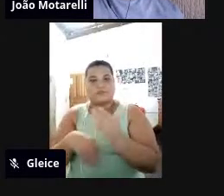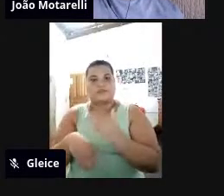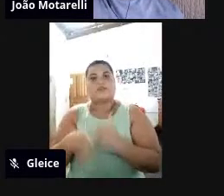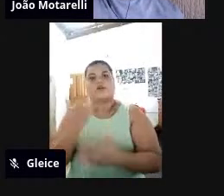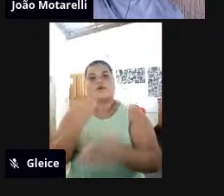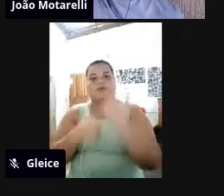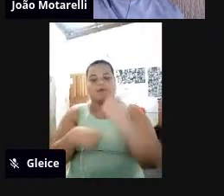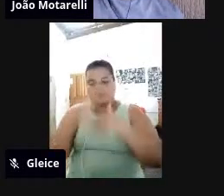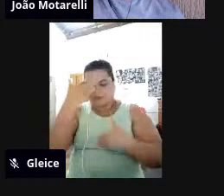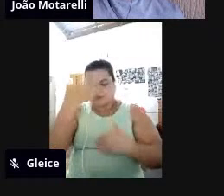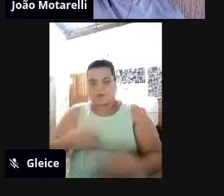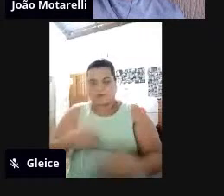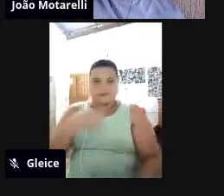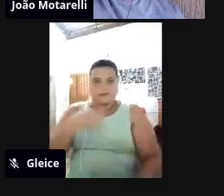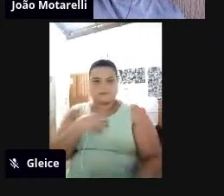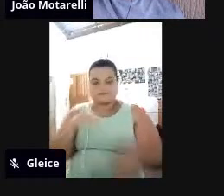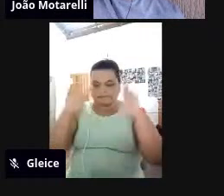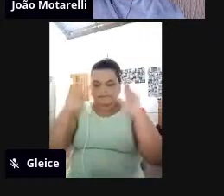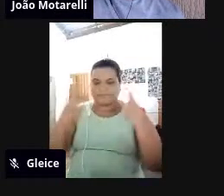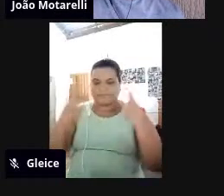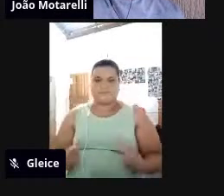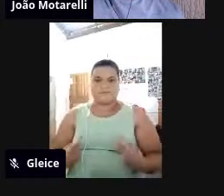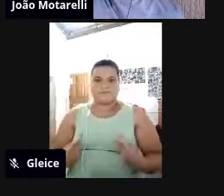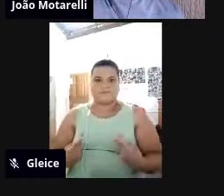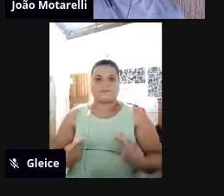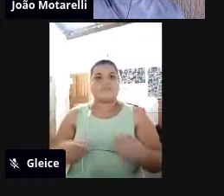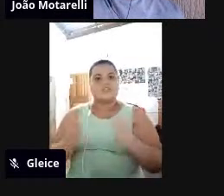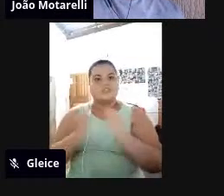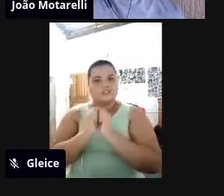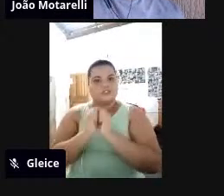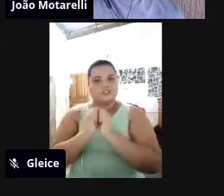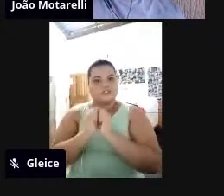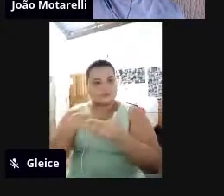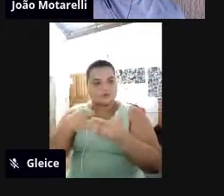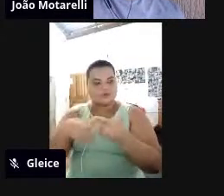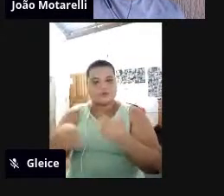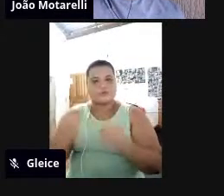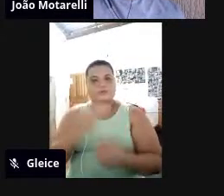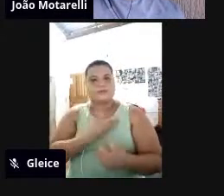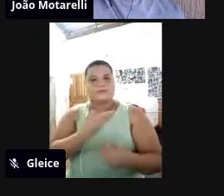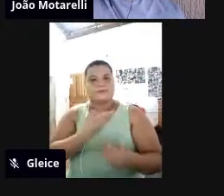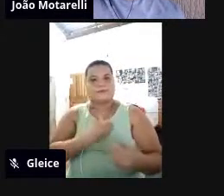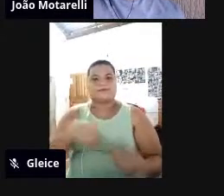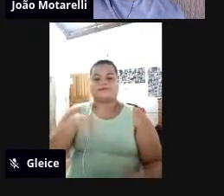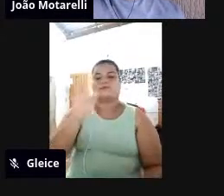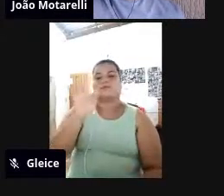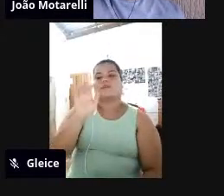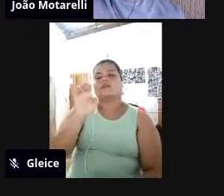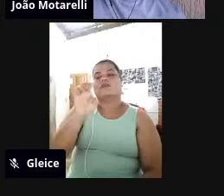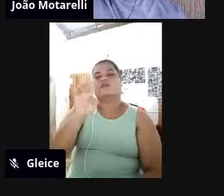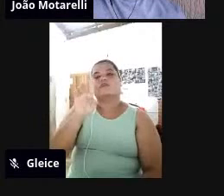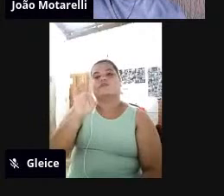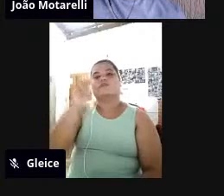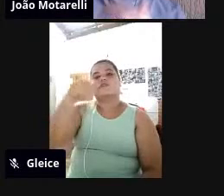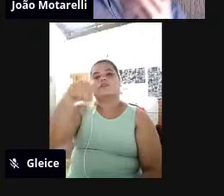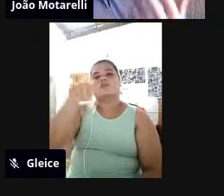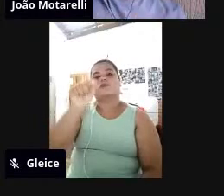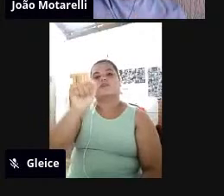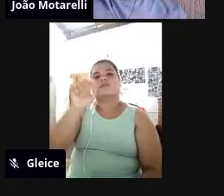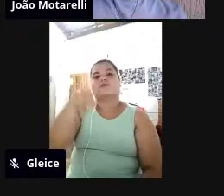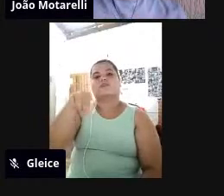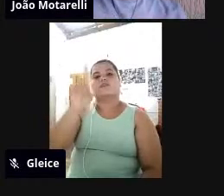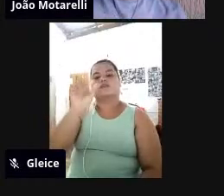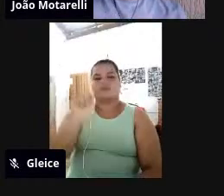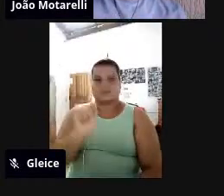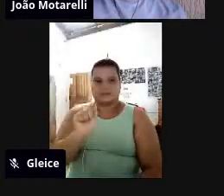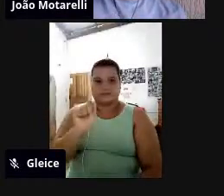Eu pude escrever aqui, juntamente com a Fernanda, o capítulo Comportamento Alimentar na Prática Esportiva, e aqui